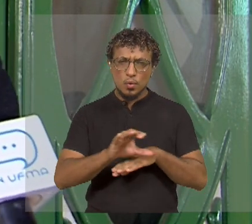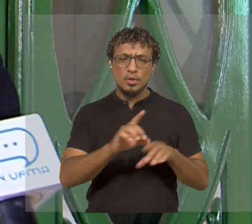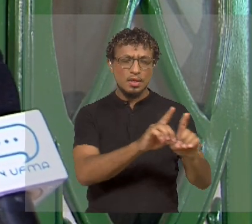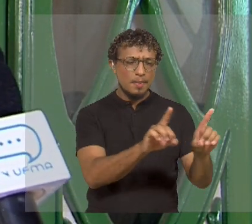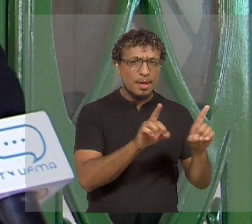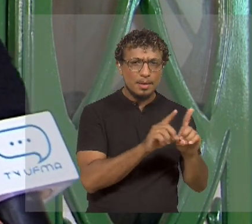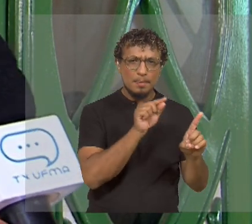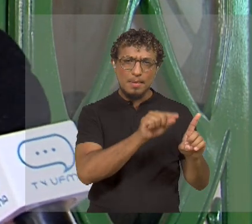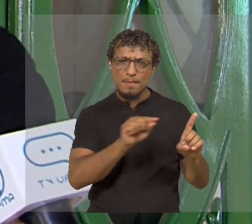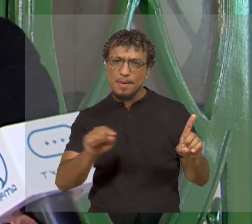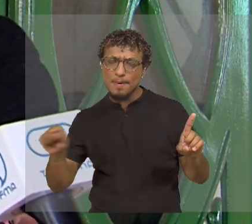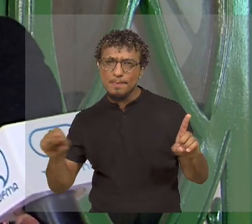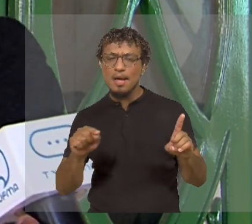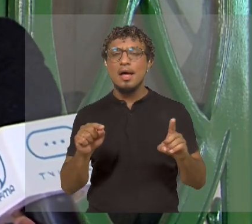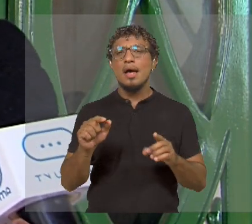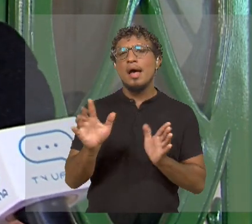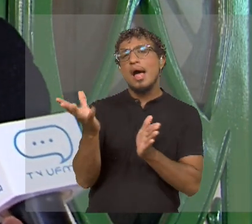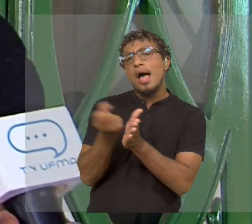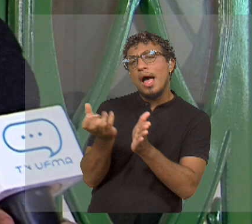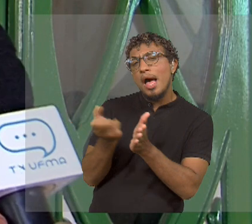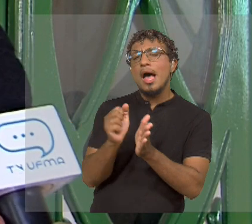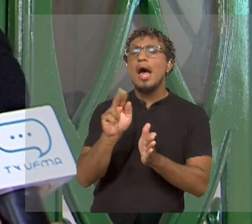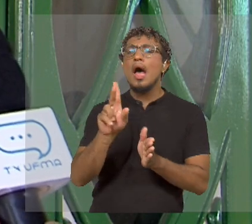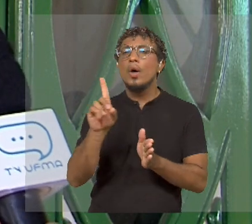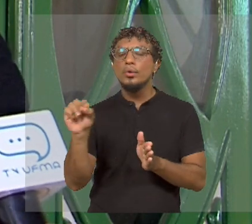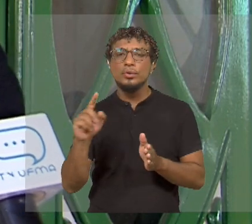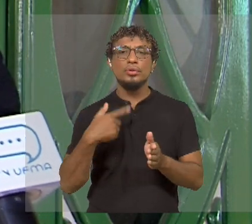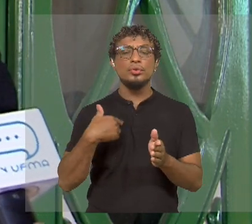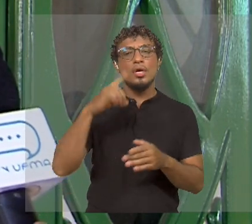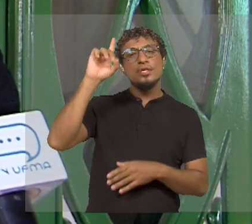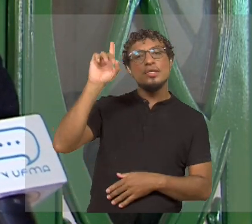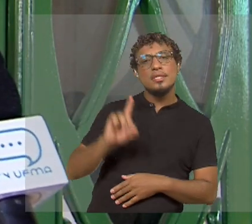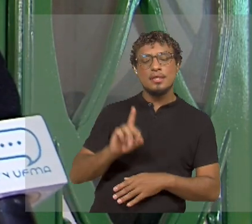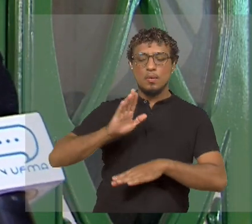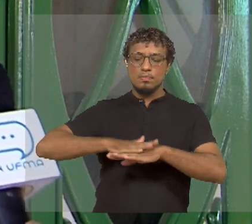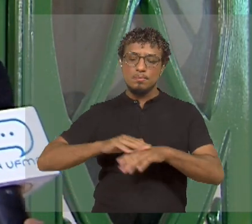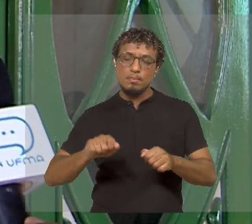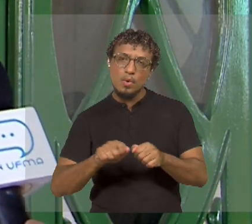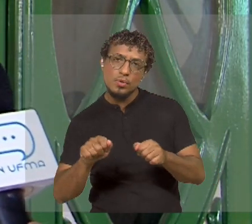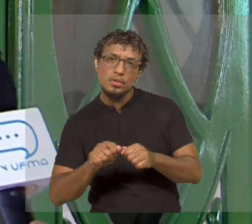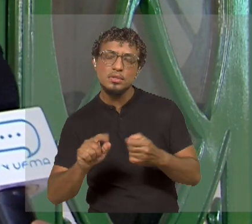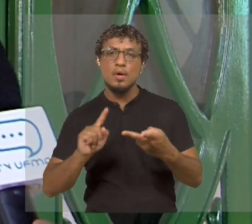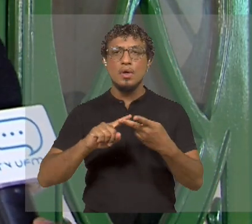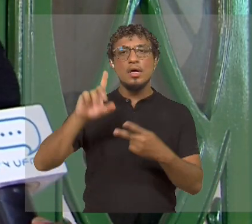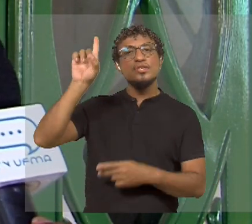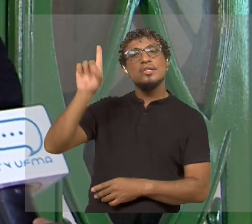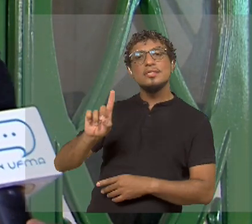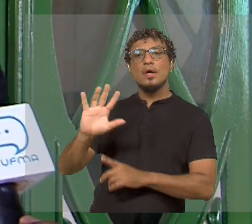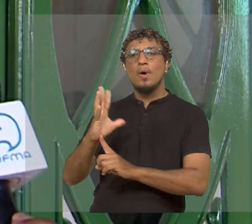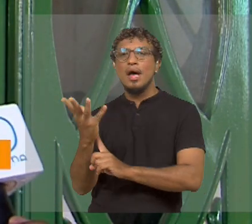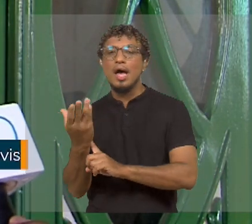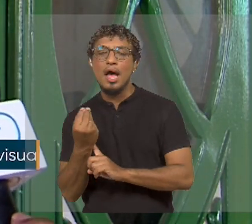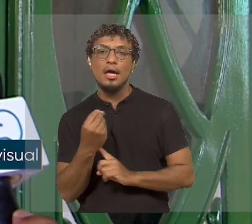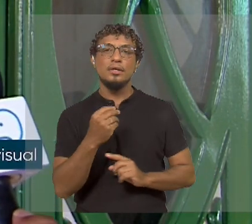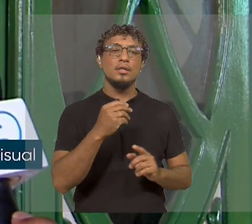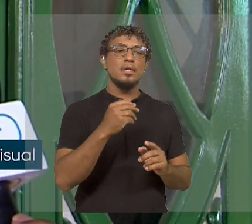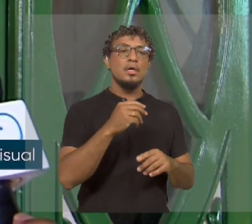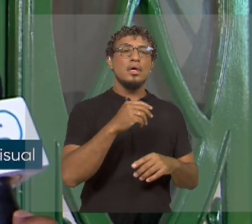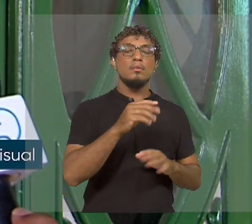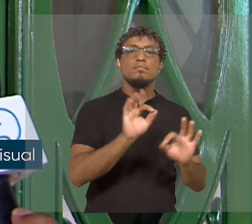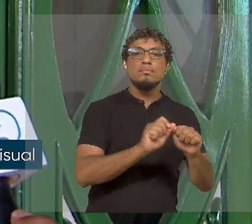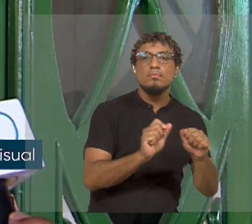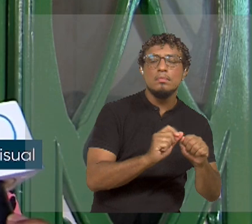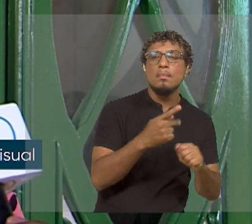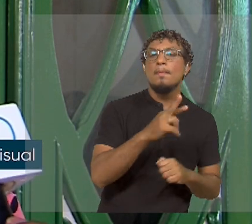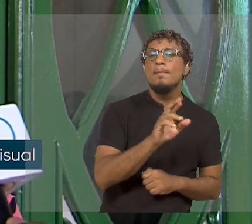eles, dentro do cinema, né? Passar desde a produção, a direção de arte, produção executiva, que envolve dinheiro. Então,